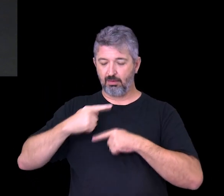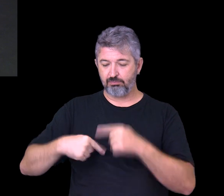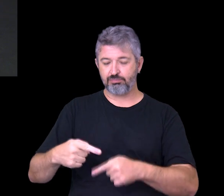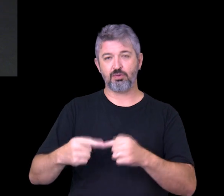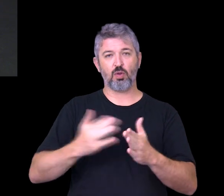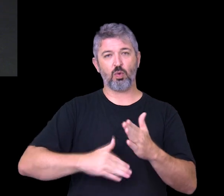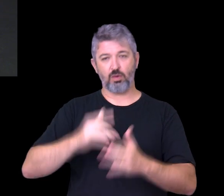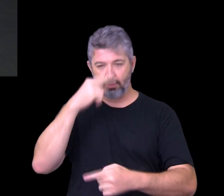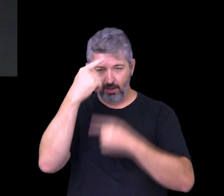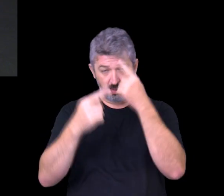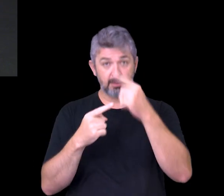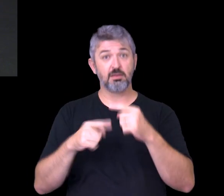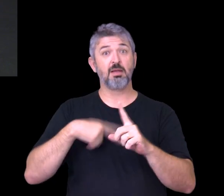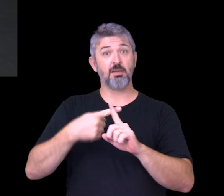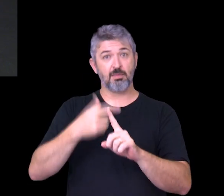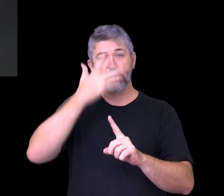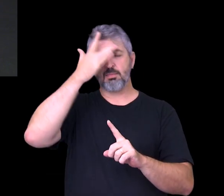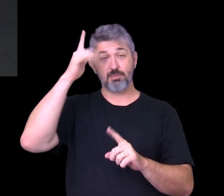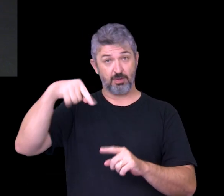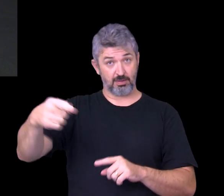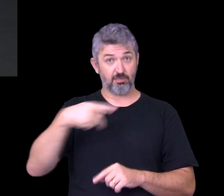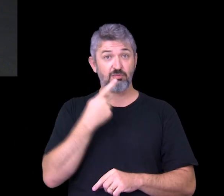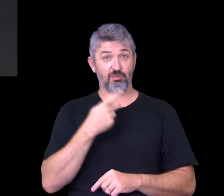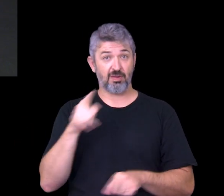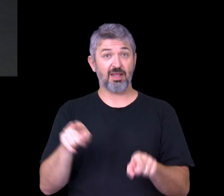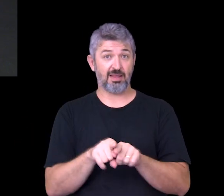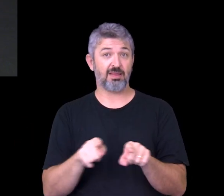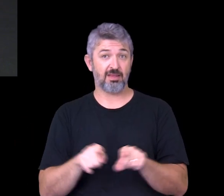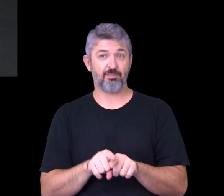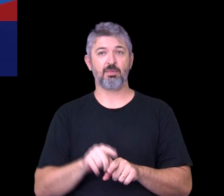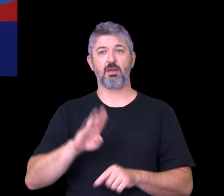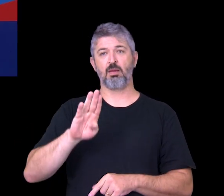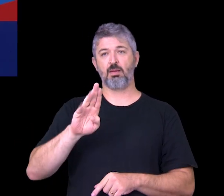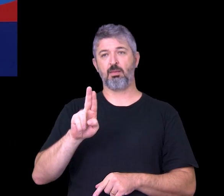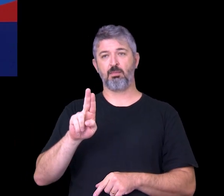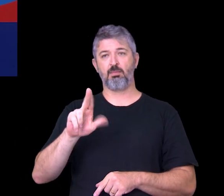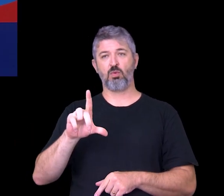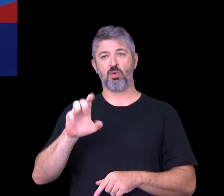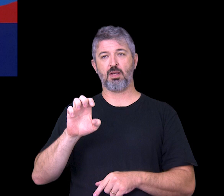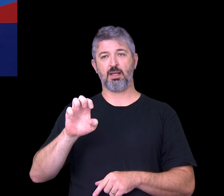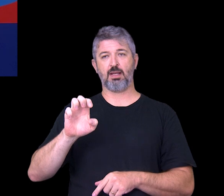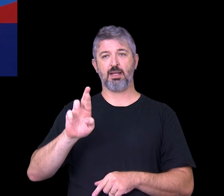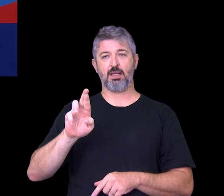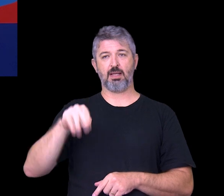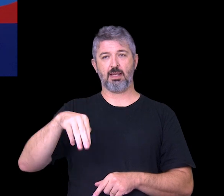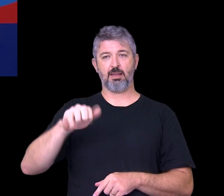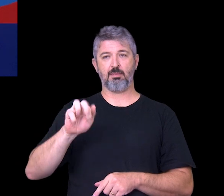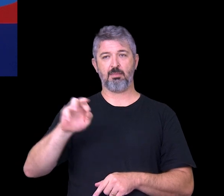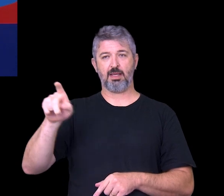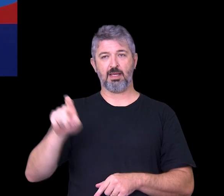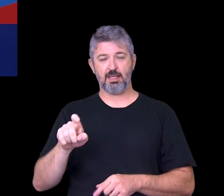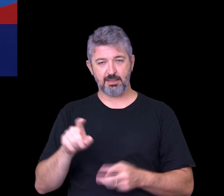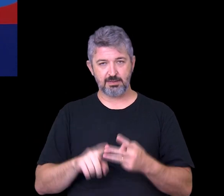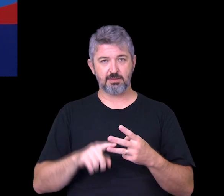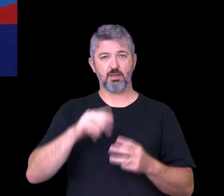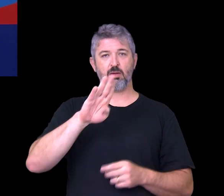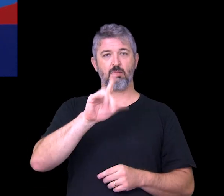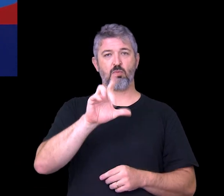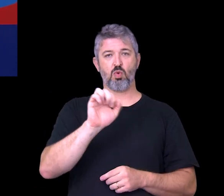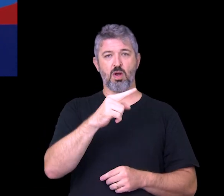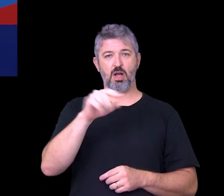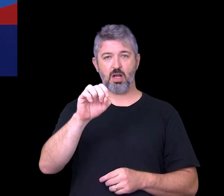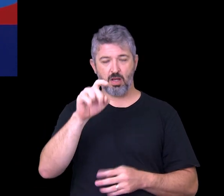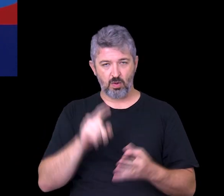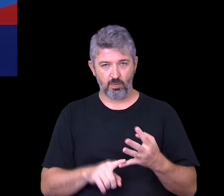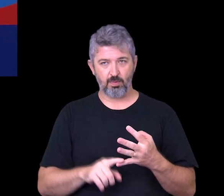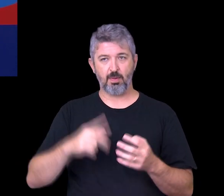com outras pessoas que a gente vai falar daqui a pouquinho, tipo Buller Marx, Atos Pucão, a Mariane Perretti, entre outros todos,